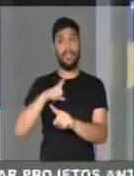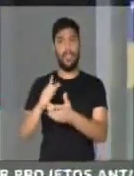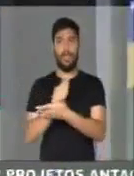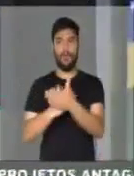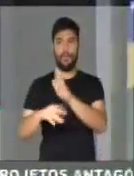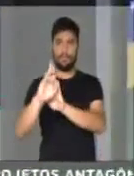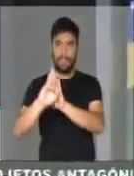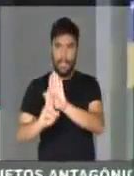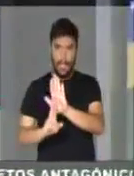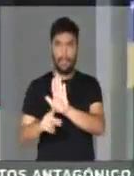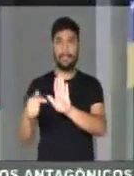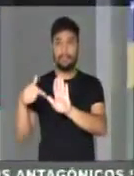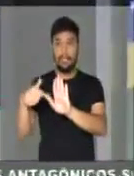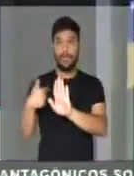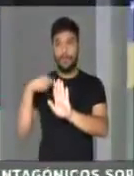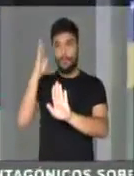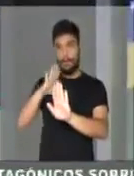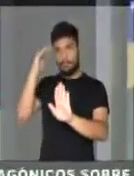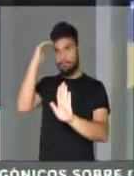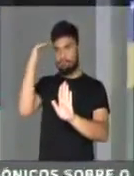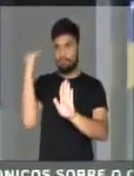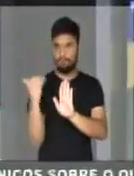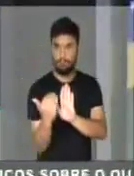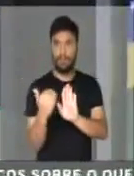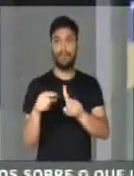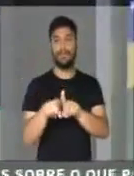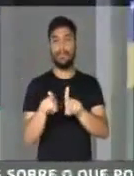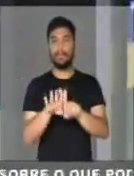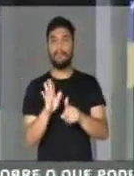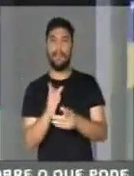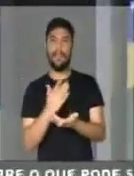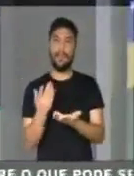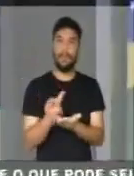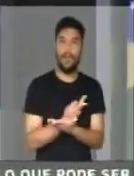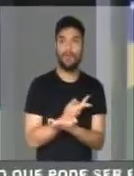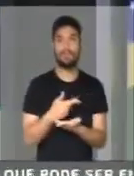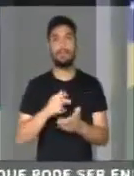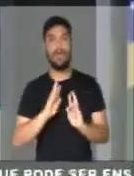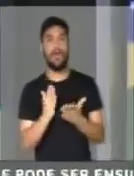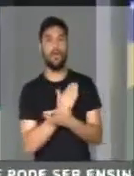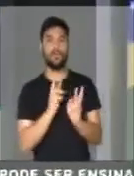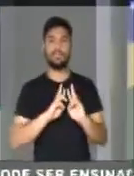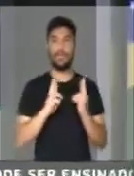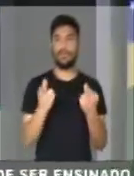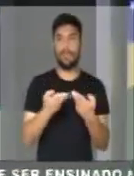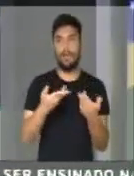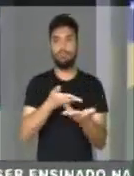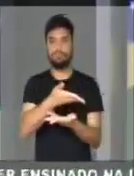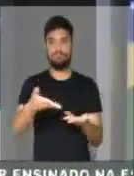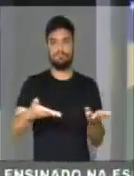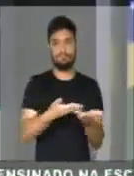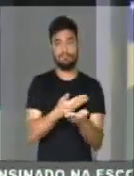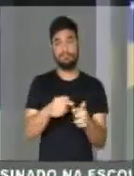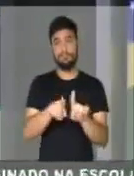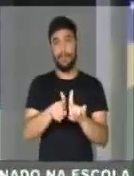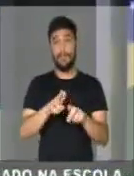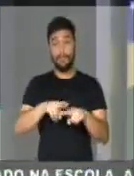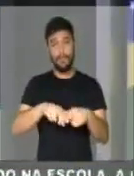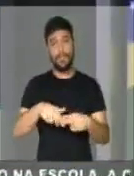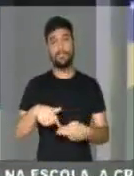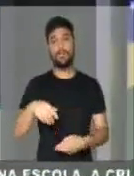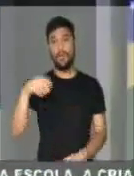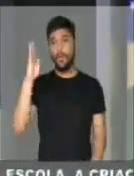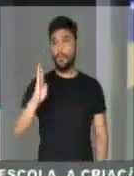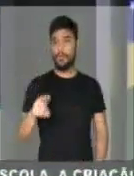sua jurisdição e o de se submeter às suas rodadas de avaliação mútua entre os países membros. Além disso, o Brasil